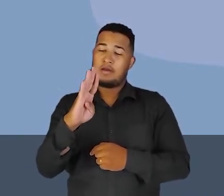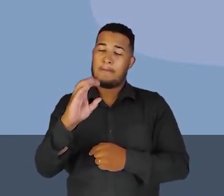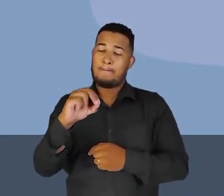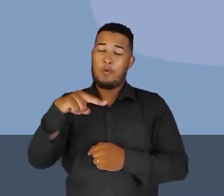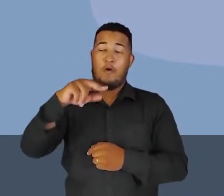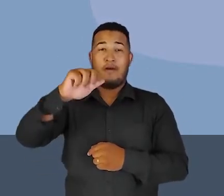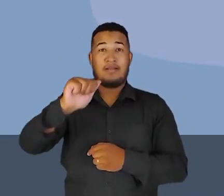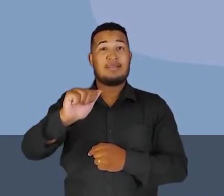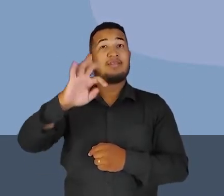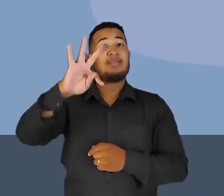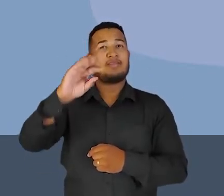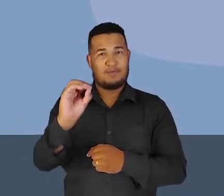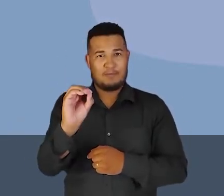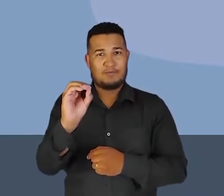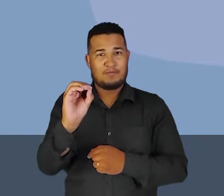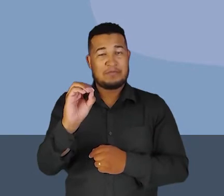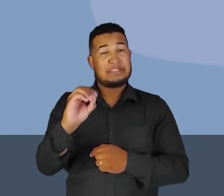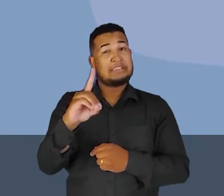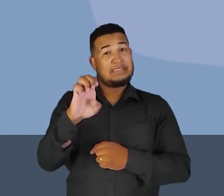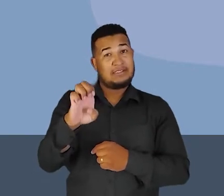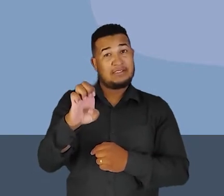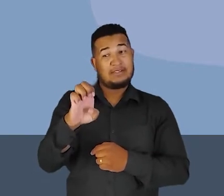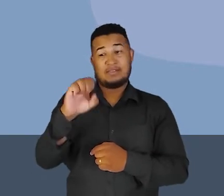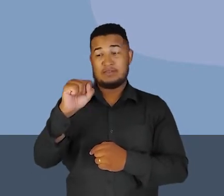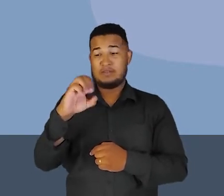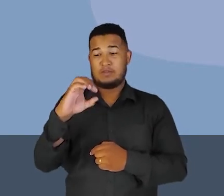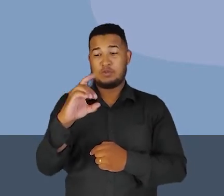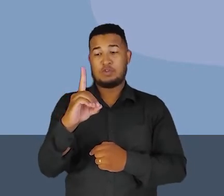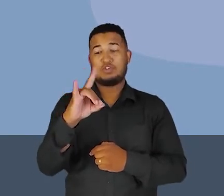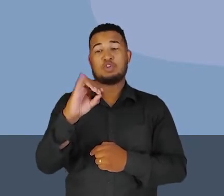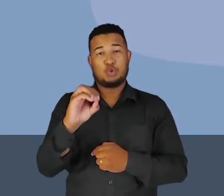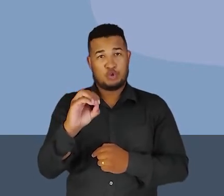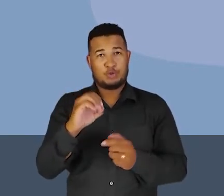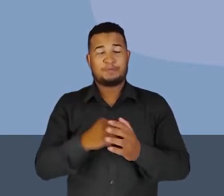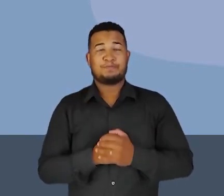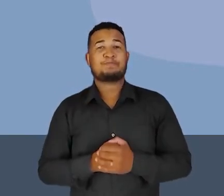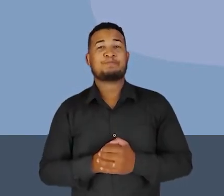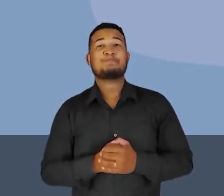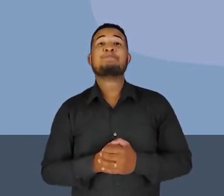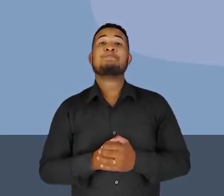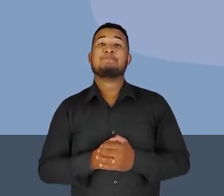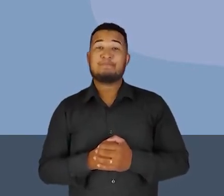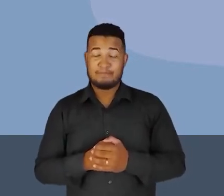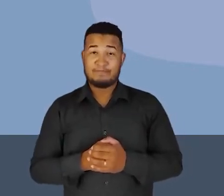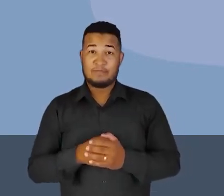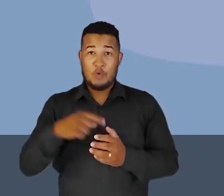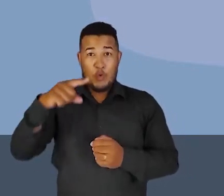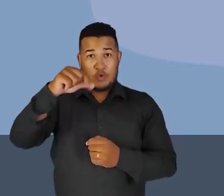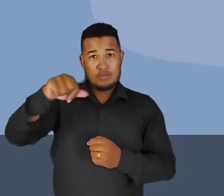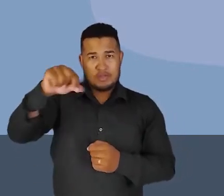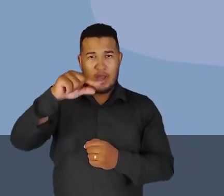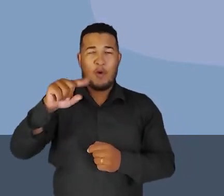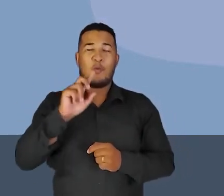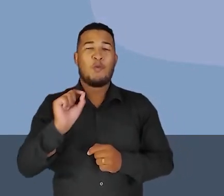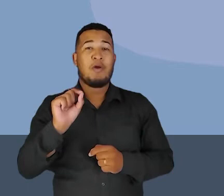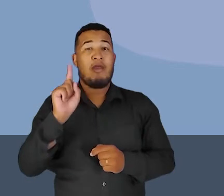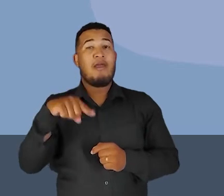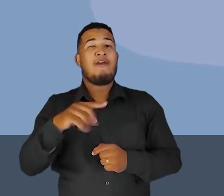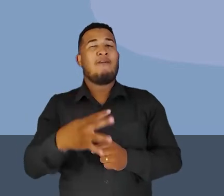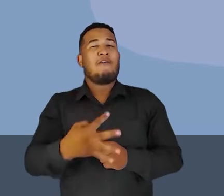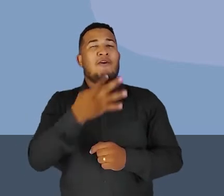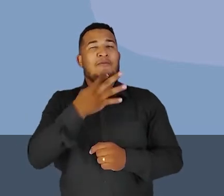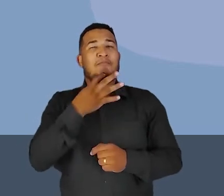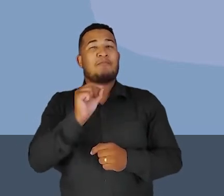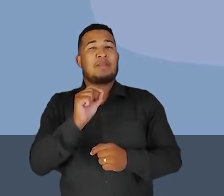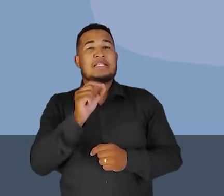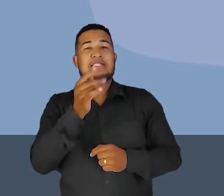o nome do cátion é sódio. Então, o sal é carbonato de sódio. Esse sal, carbonato de sódio, é conhecido